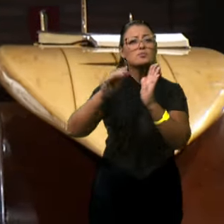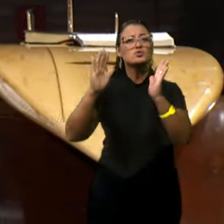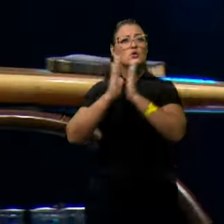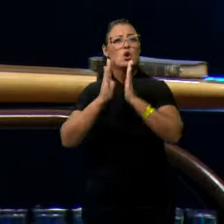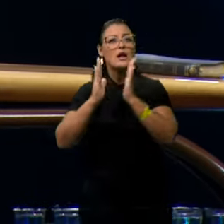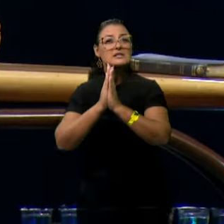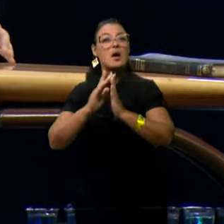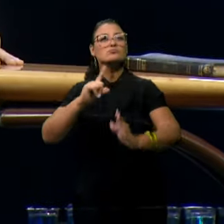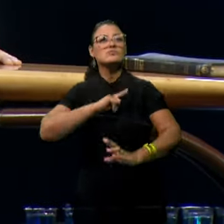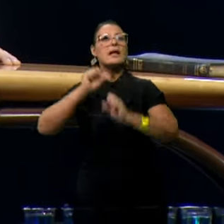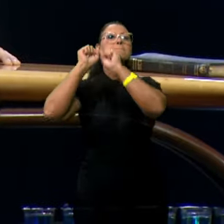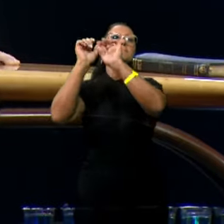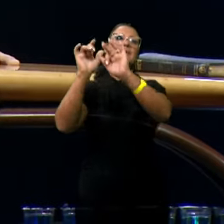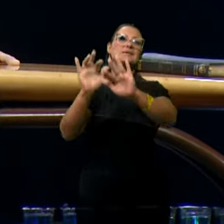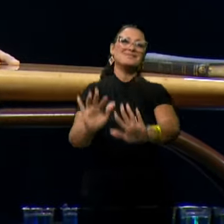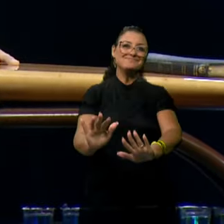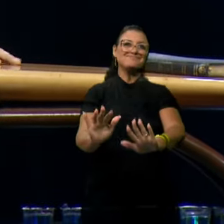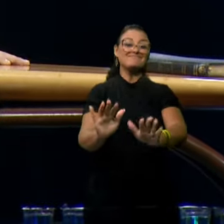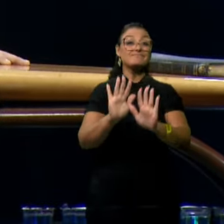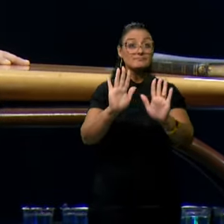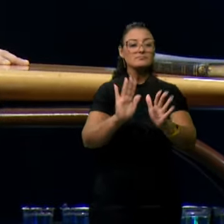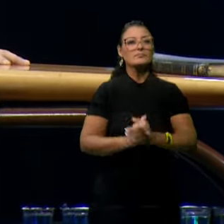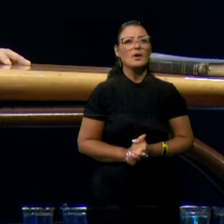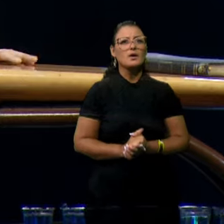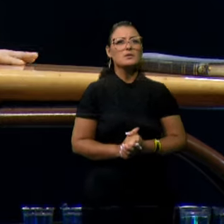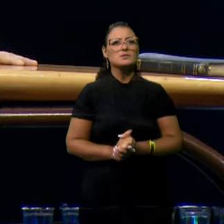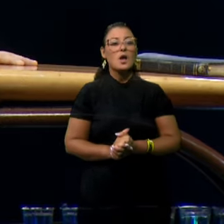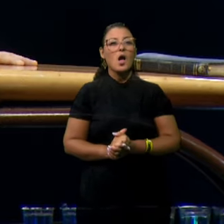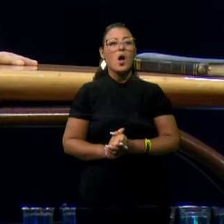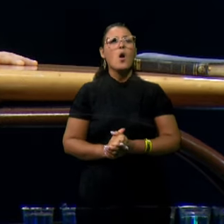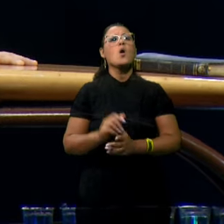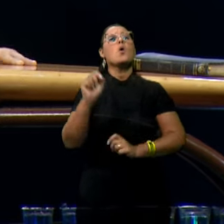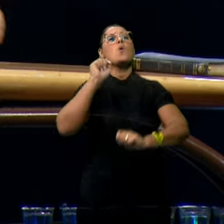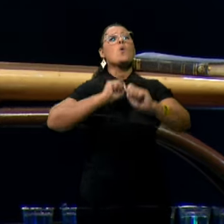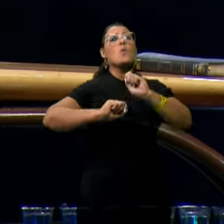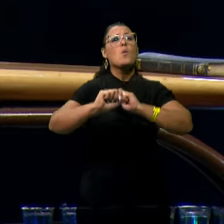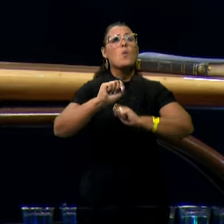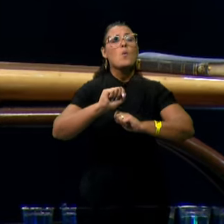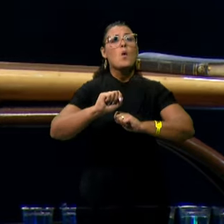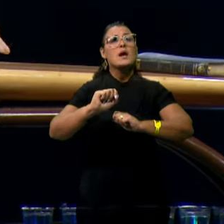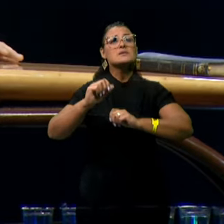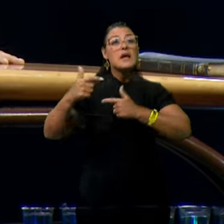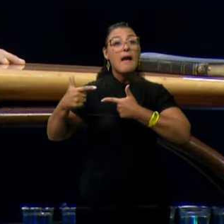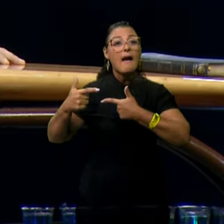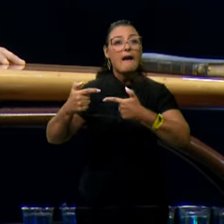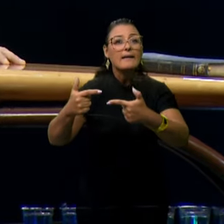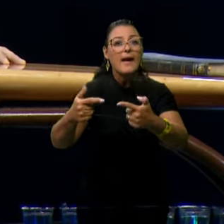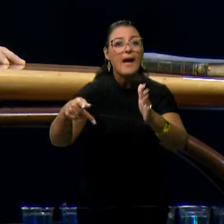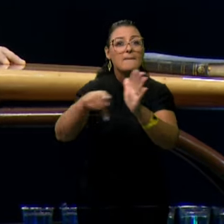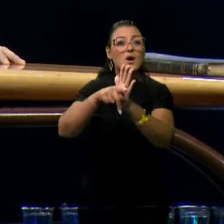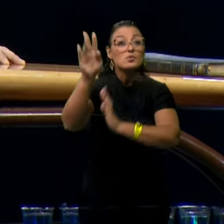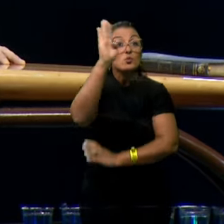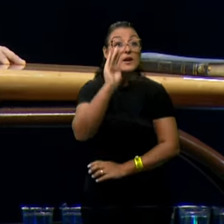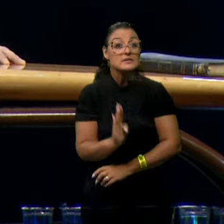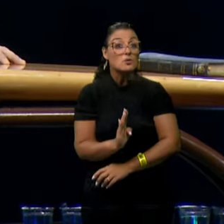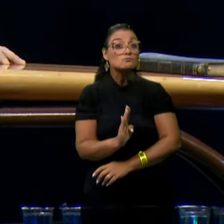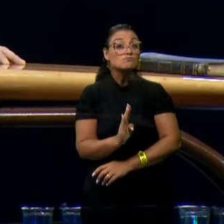de ser desse jeito Quais são as batalhas que do Brasil poderíamos nome ao monte delas mas eu não vou falar